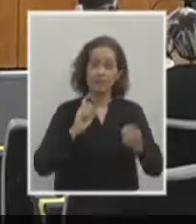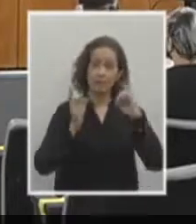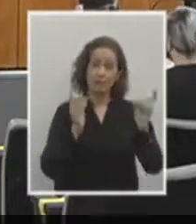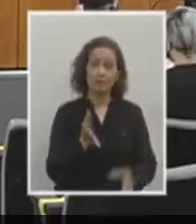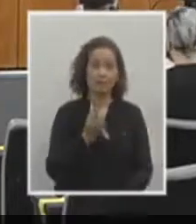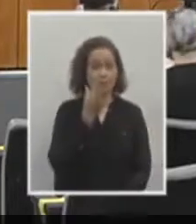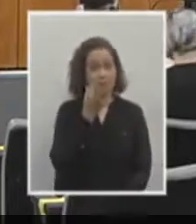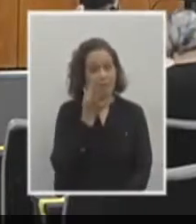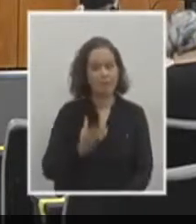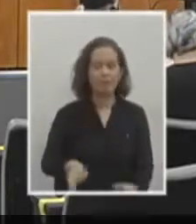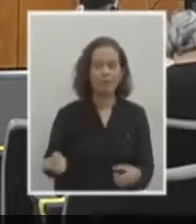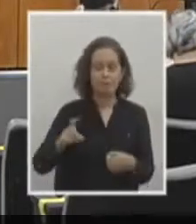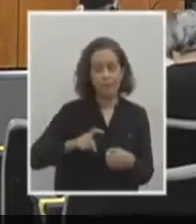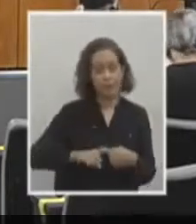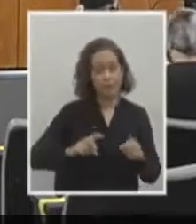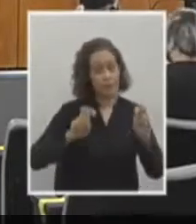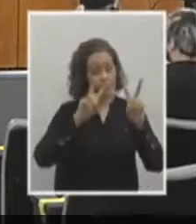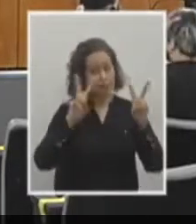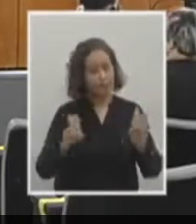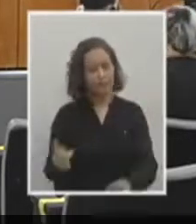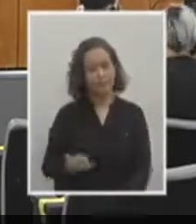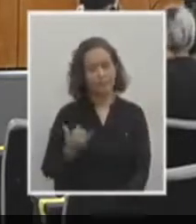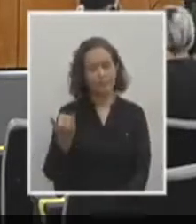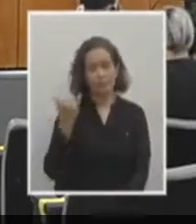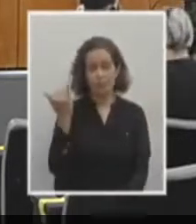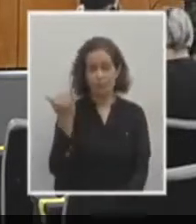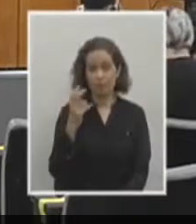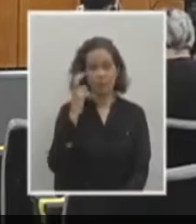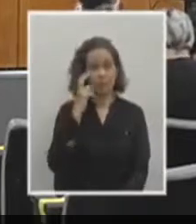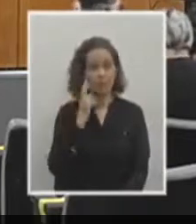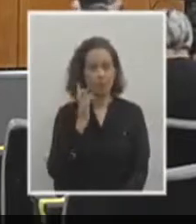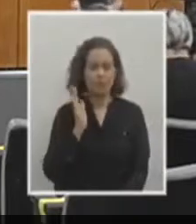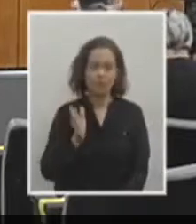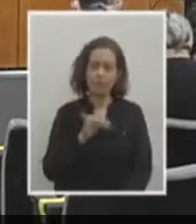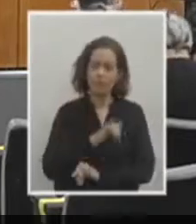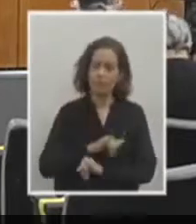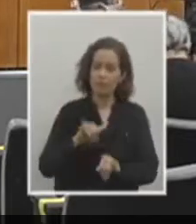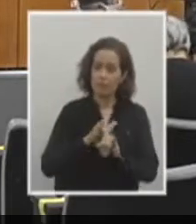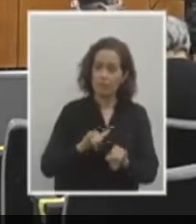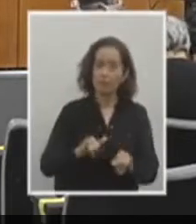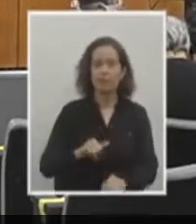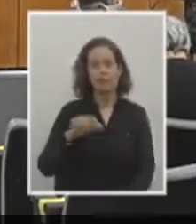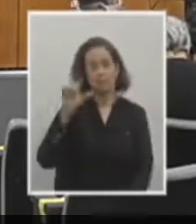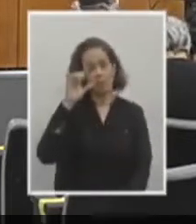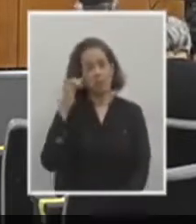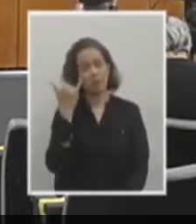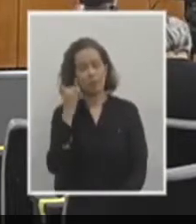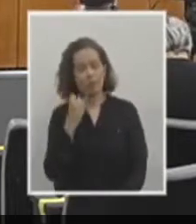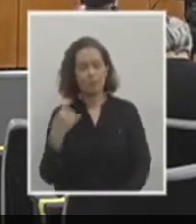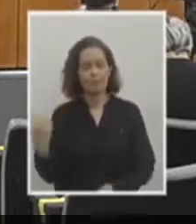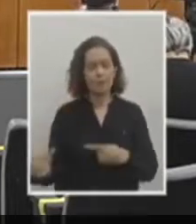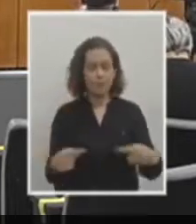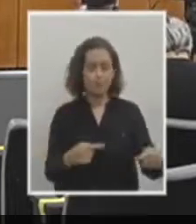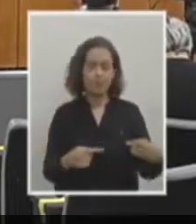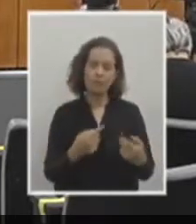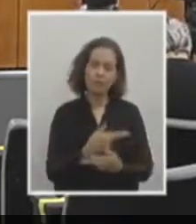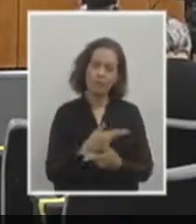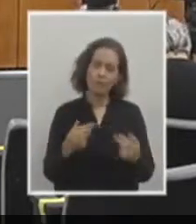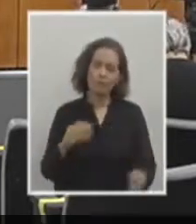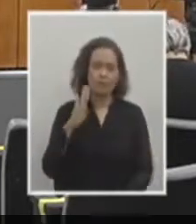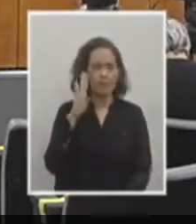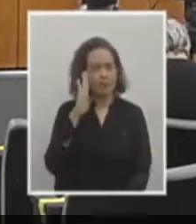certeza, voltamos com um tema importante, que, como disse o nosso deputado Zé Guilherme, professor Cleito, para debater algo fundamental, que é a